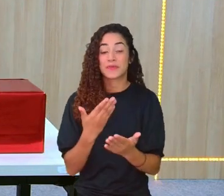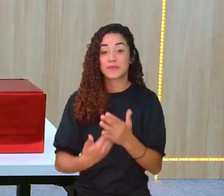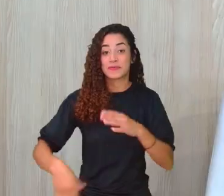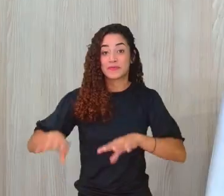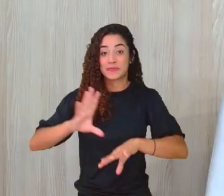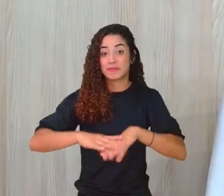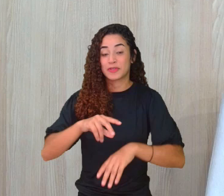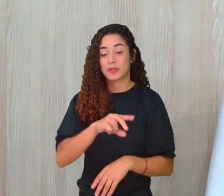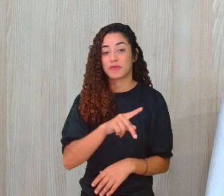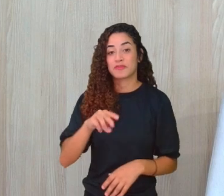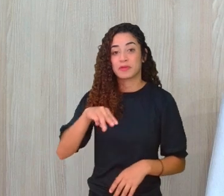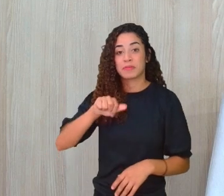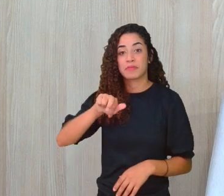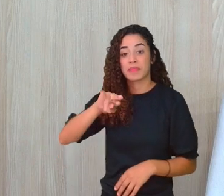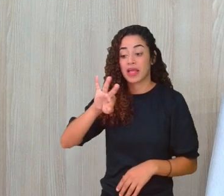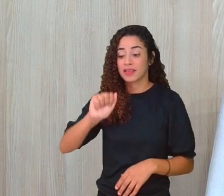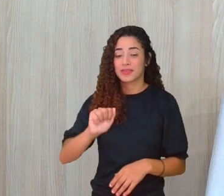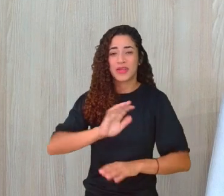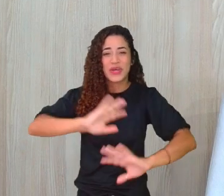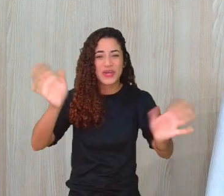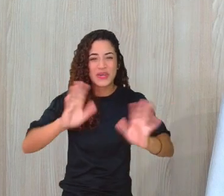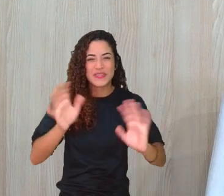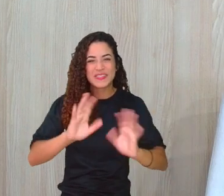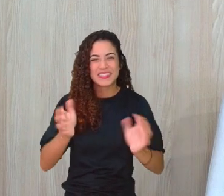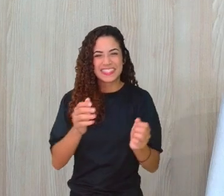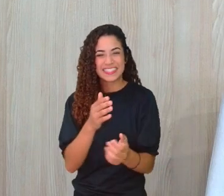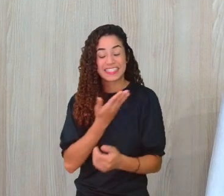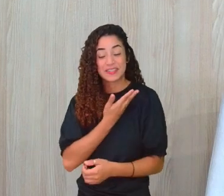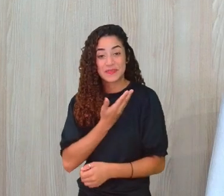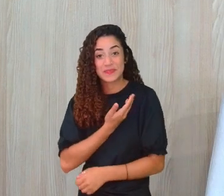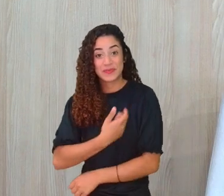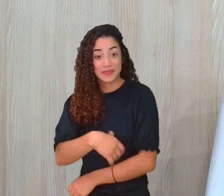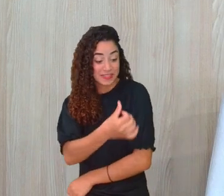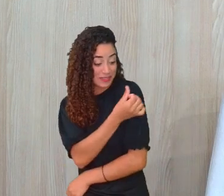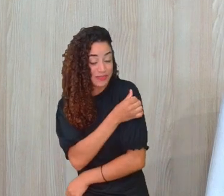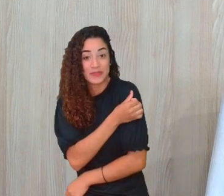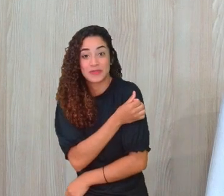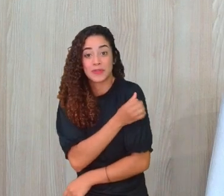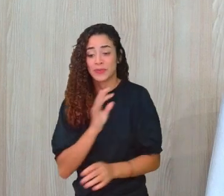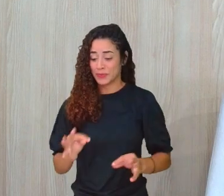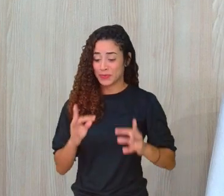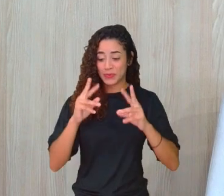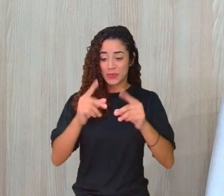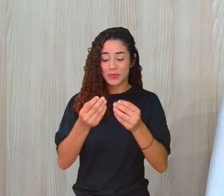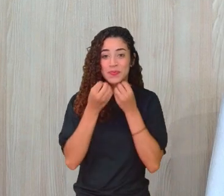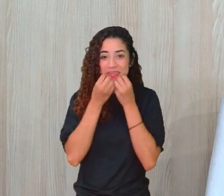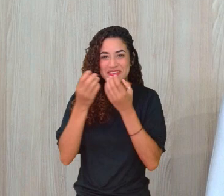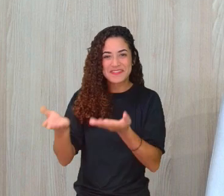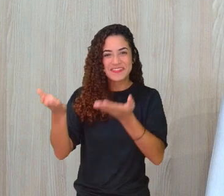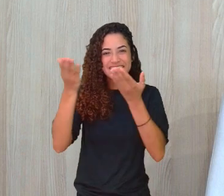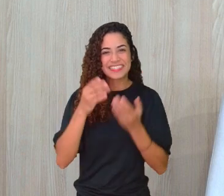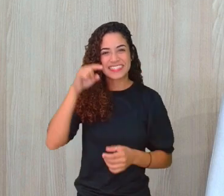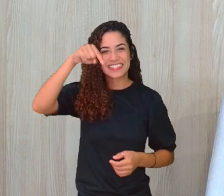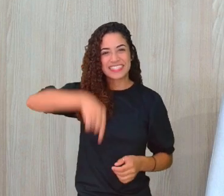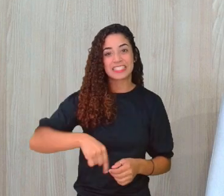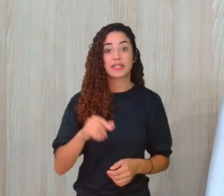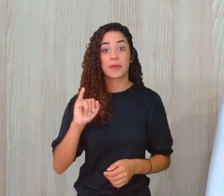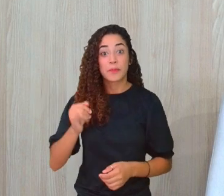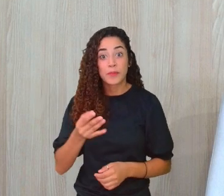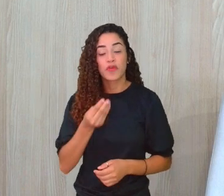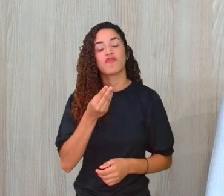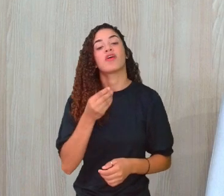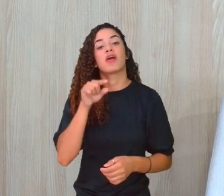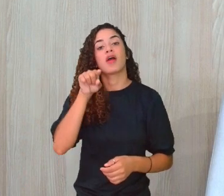Marta. Olá, coleguinha do sexto ano, sejam todos e todas bem-vindos e bem-vindas. Aproveite bastante a